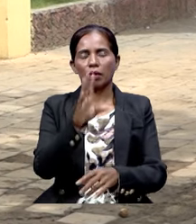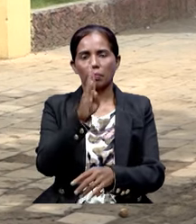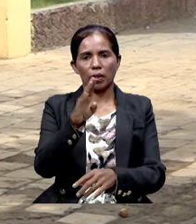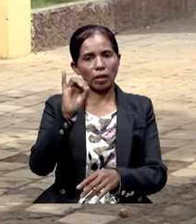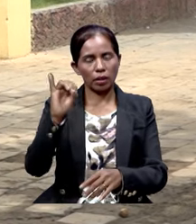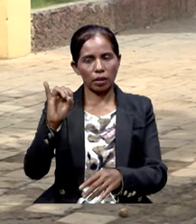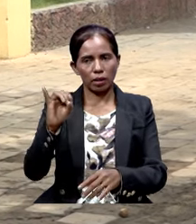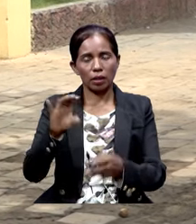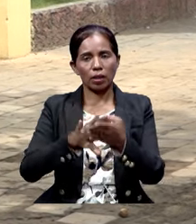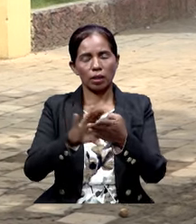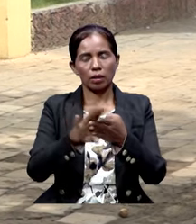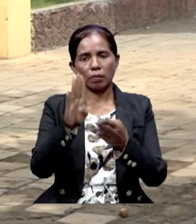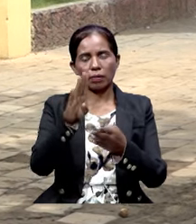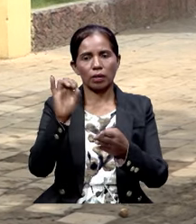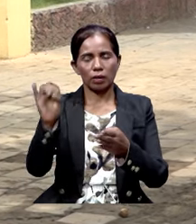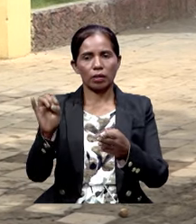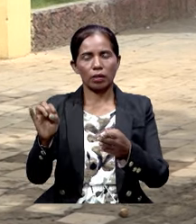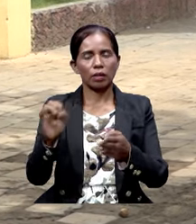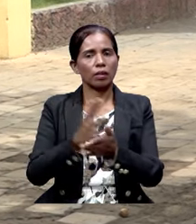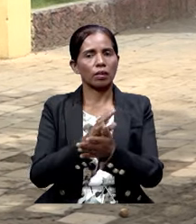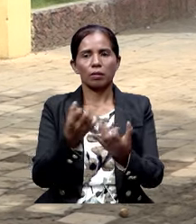identidade nebe blanco mos hotu.